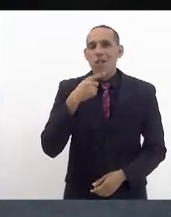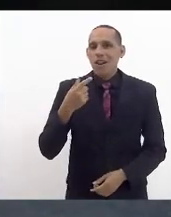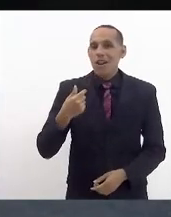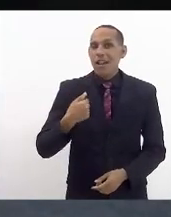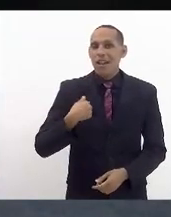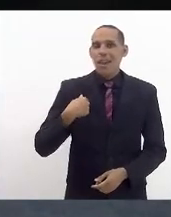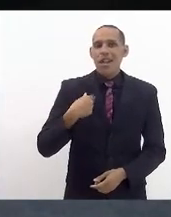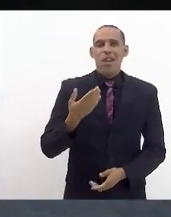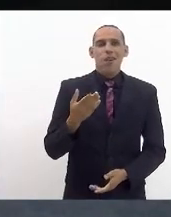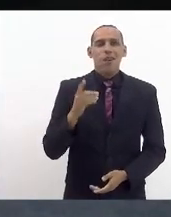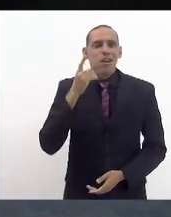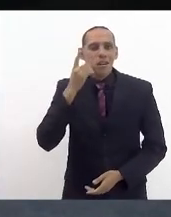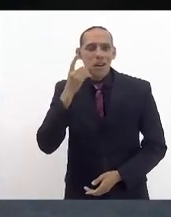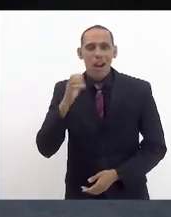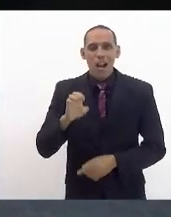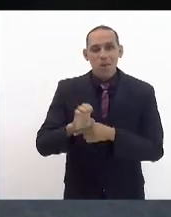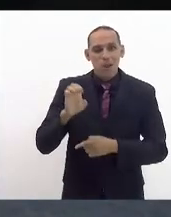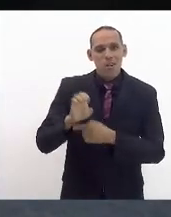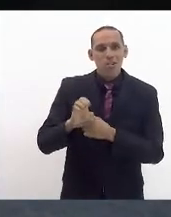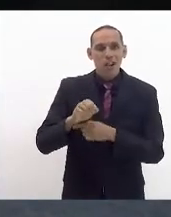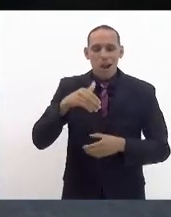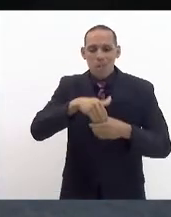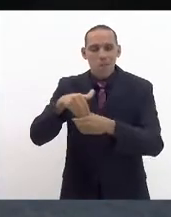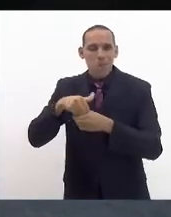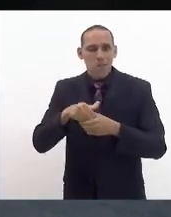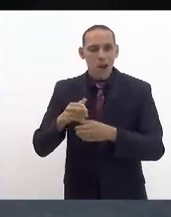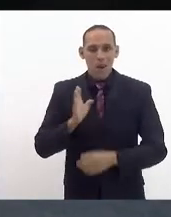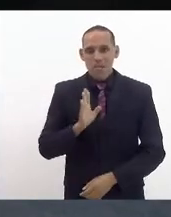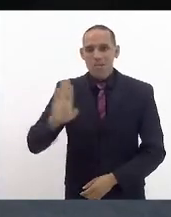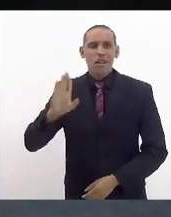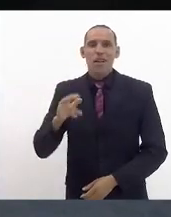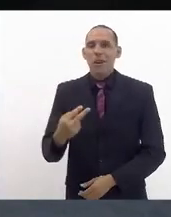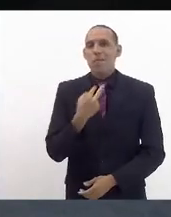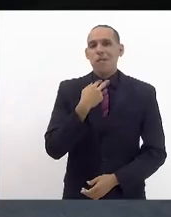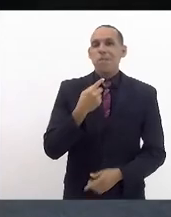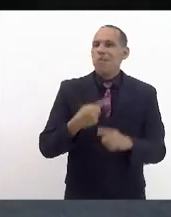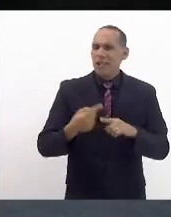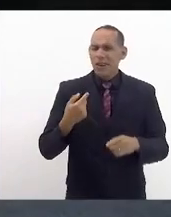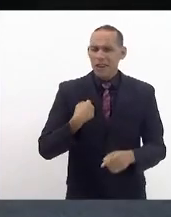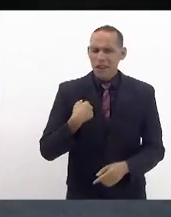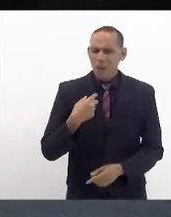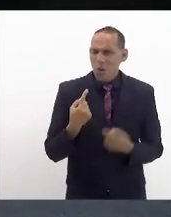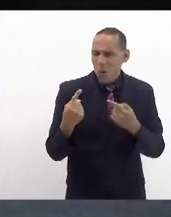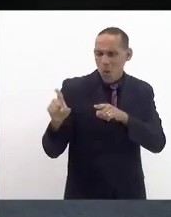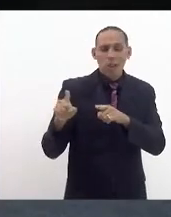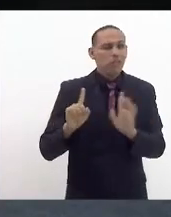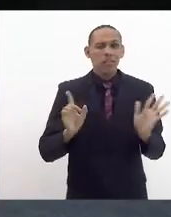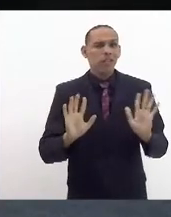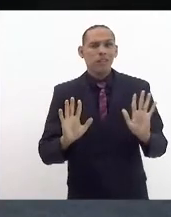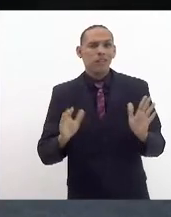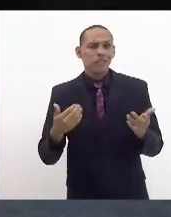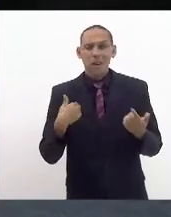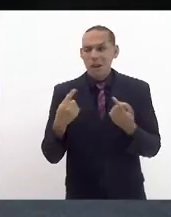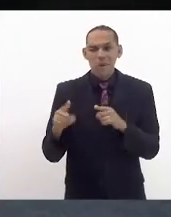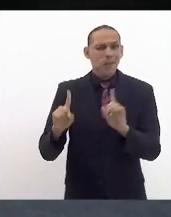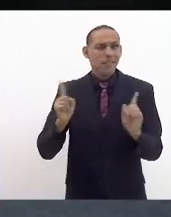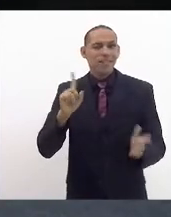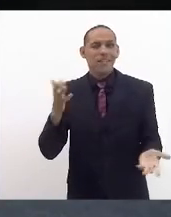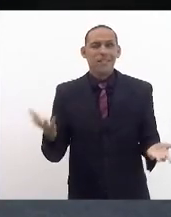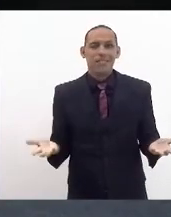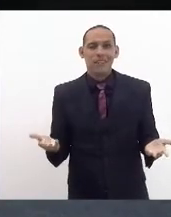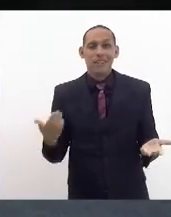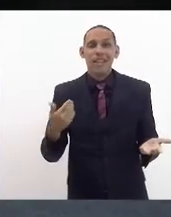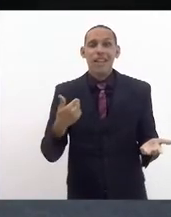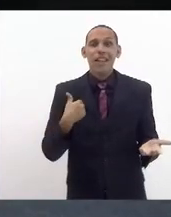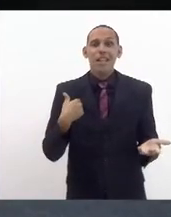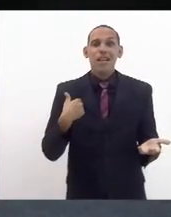de deputado estadual. Mas por quê, deputada? Porque a senhora é oposição? Não. Eu não sou oposição, eu